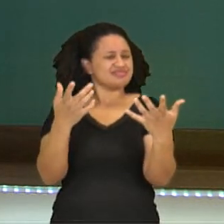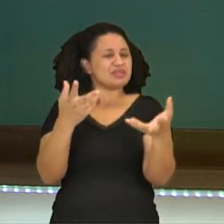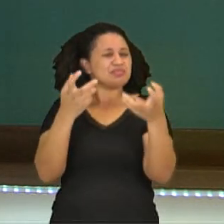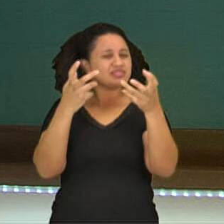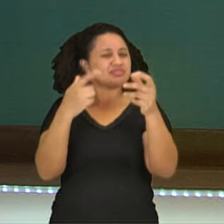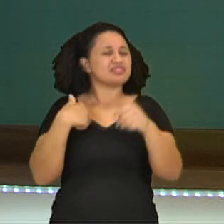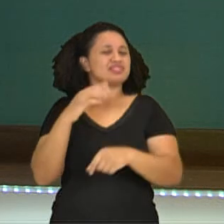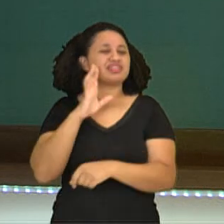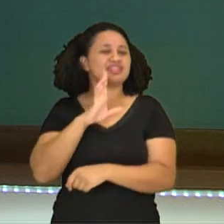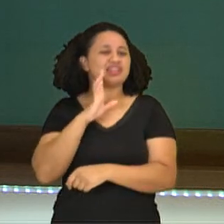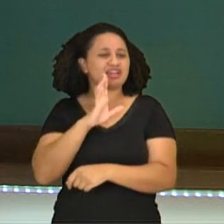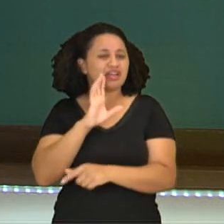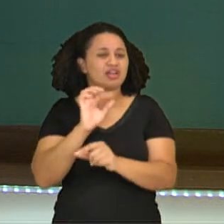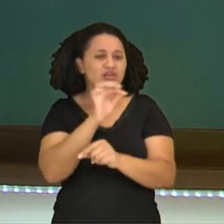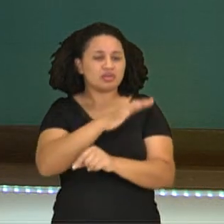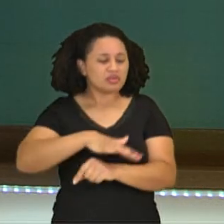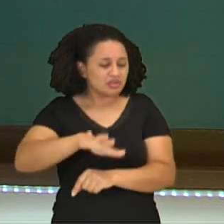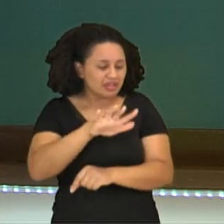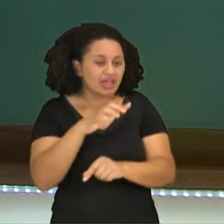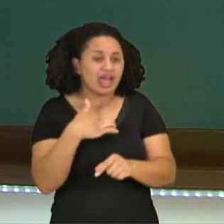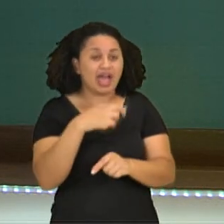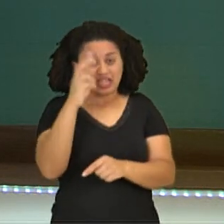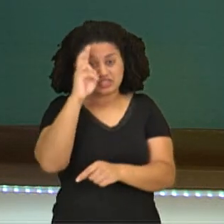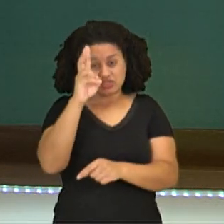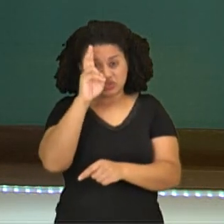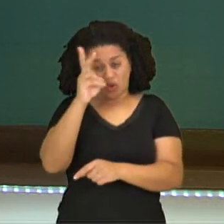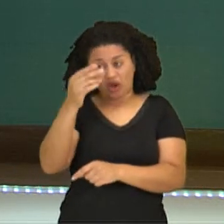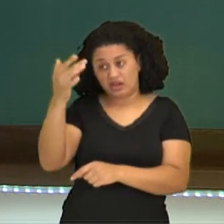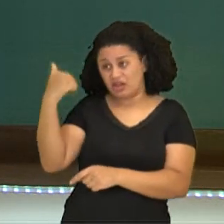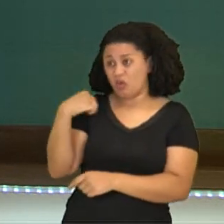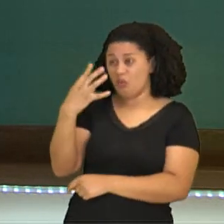mundo atual do lado de mais de 4.500 anos de civilização?